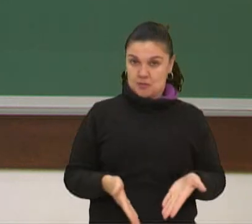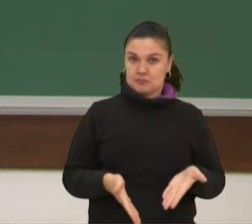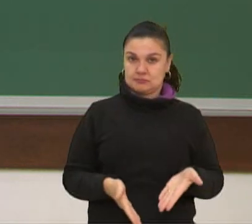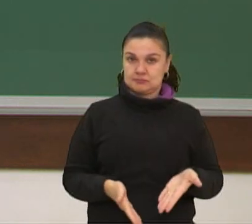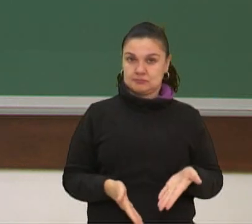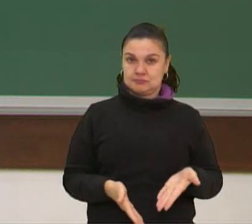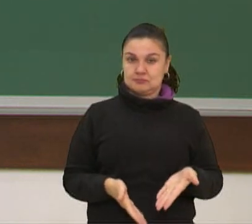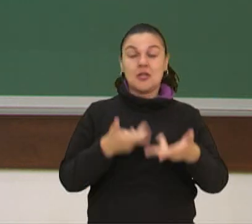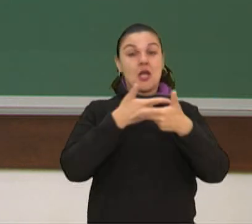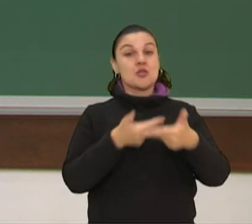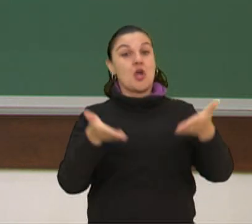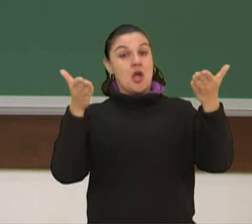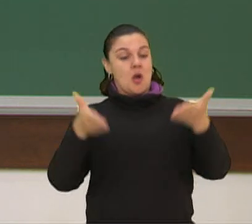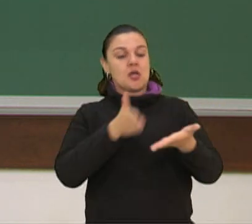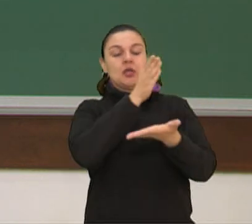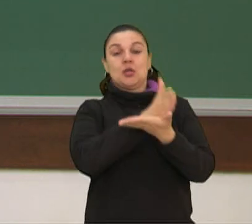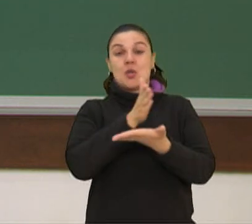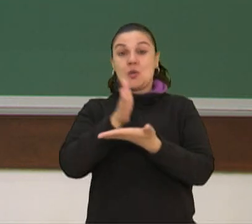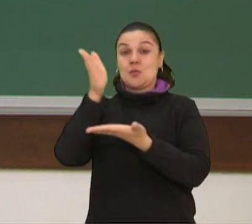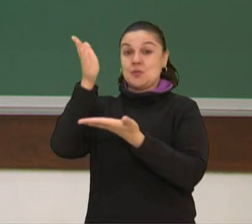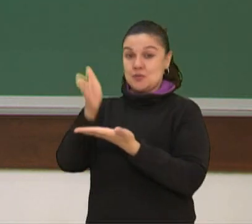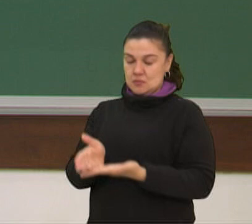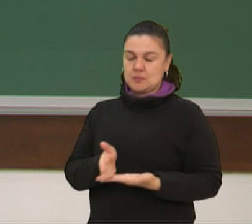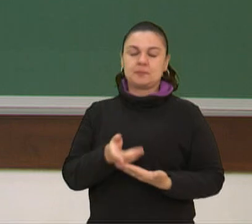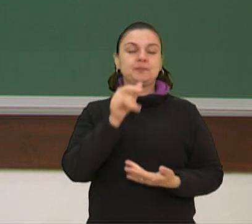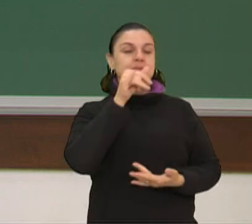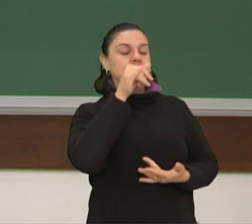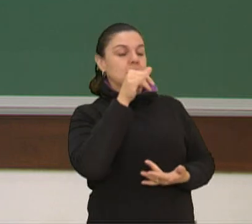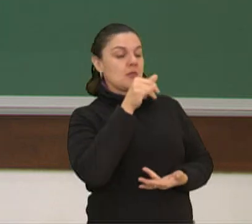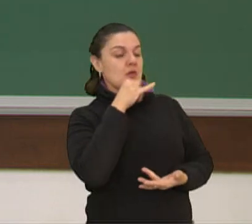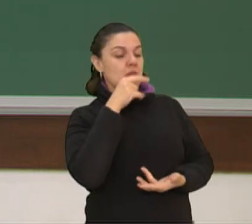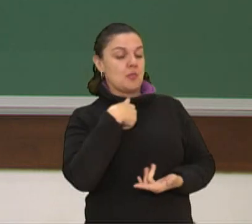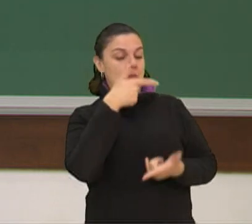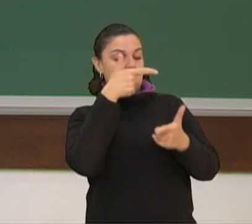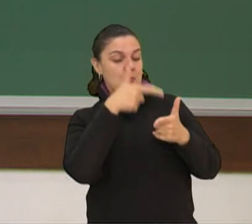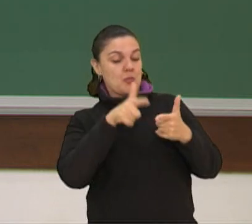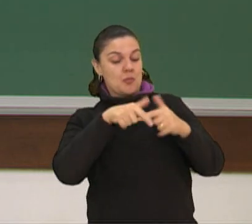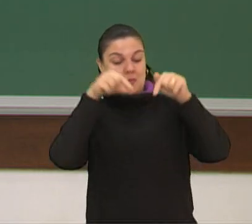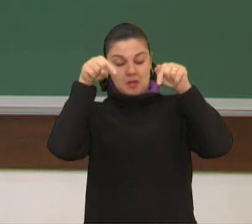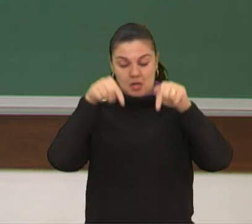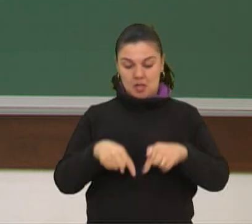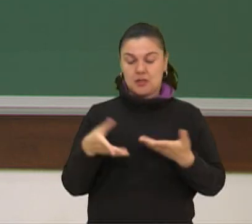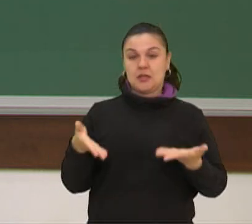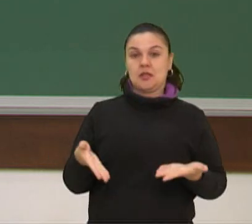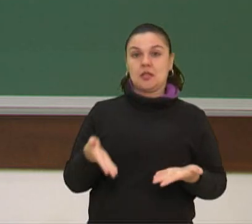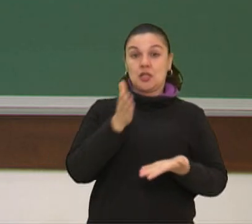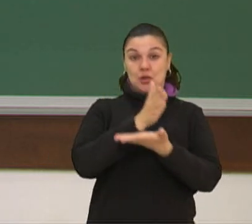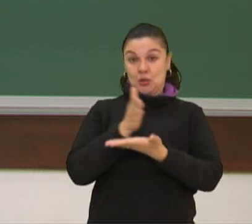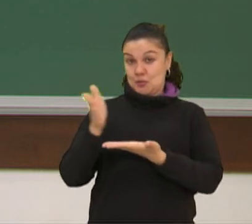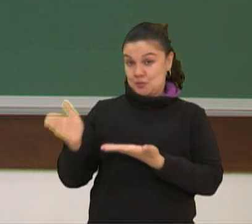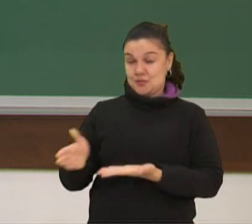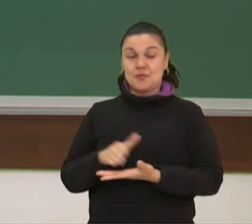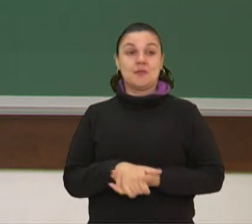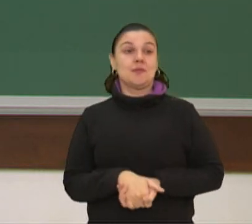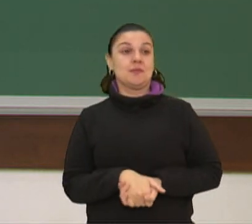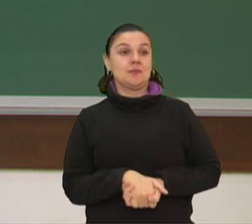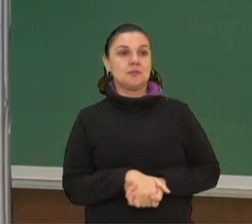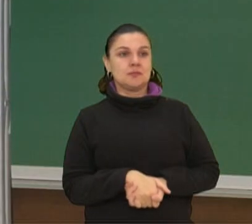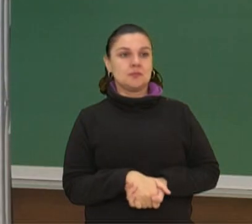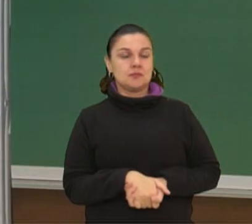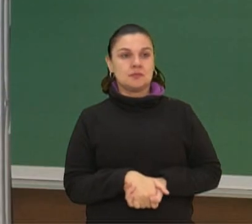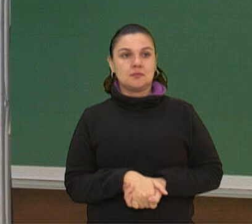que é a essência, do que as coisas são feitas, isso é metafísica lá. Os estoicos não queriam nem saber dessas